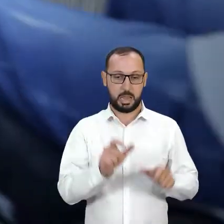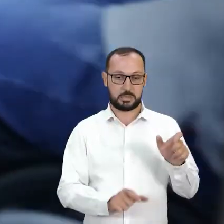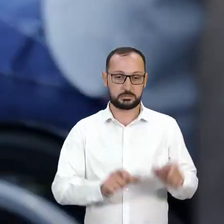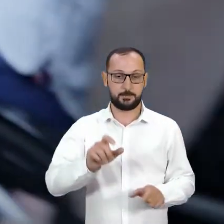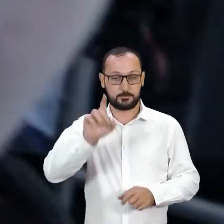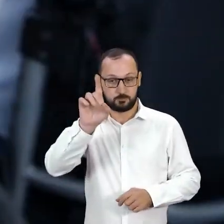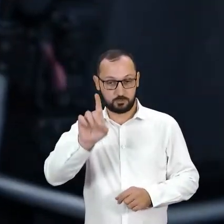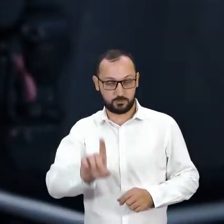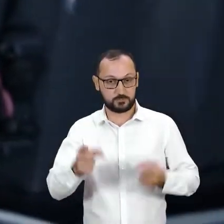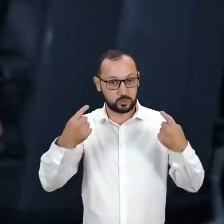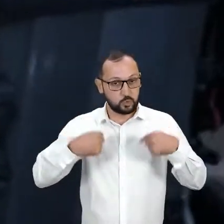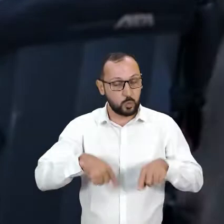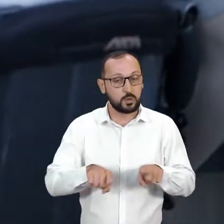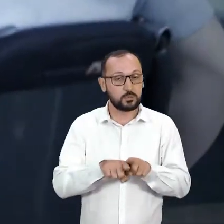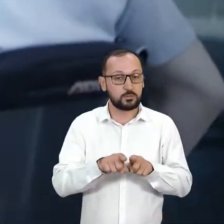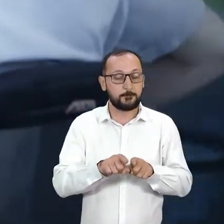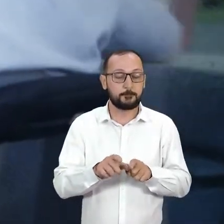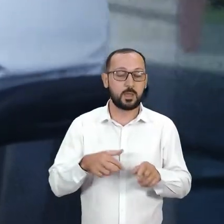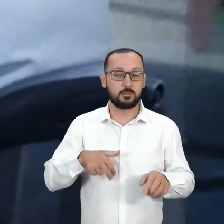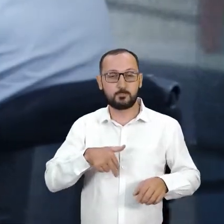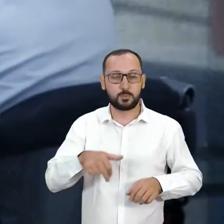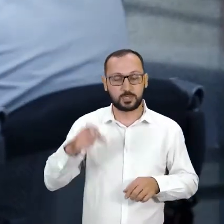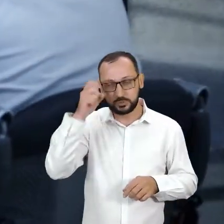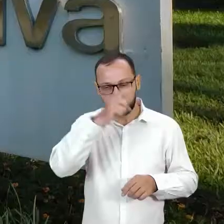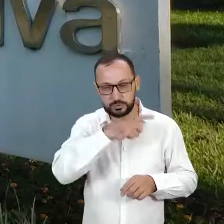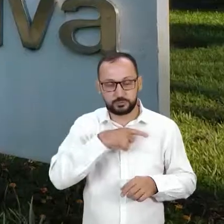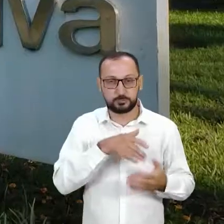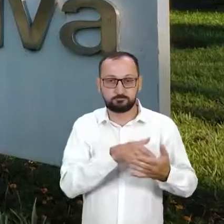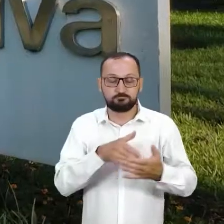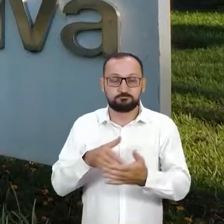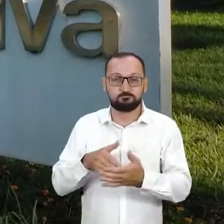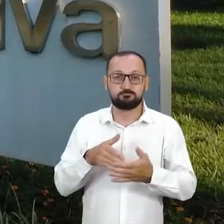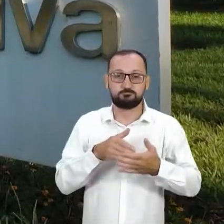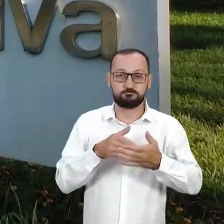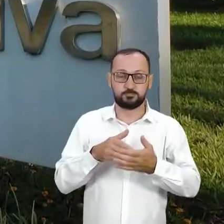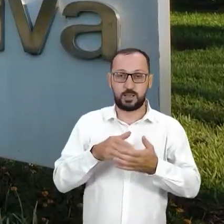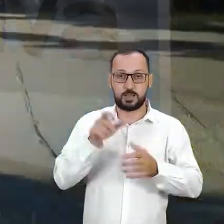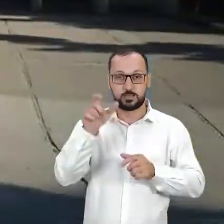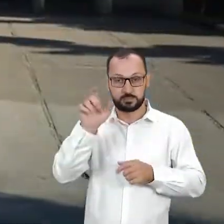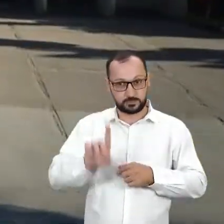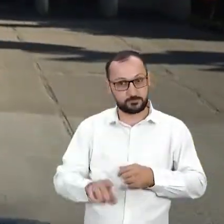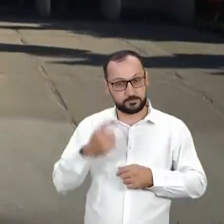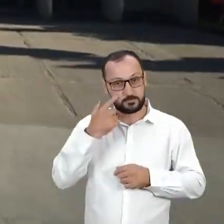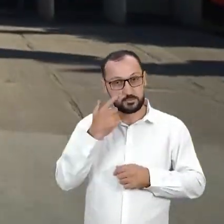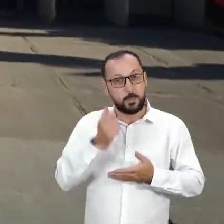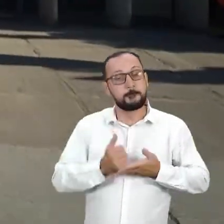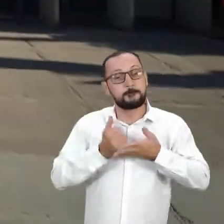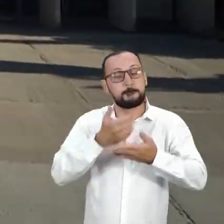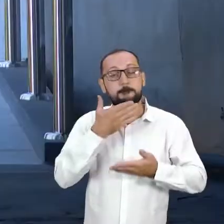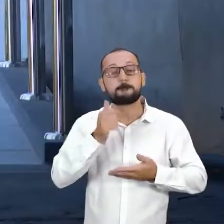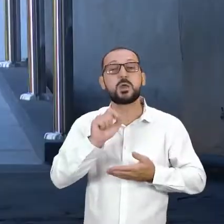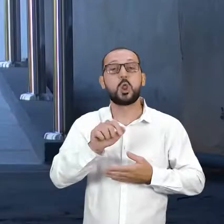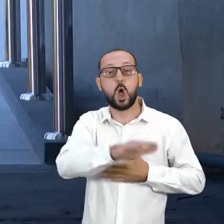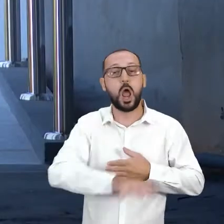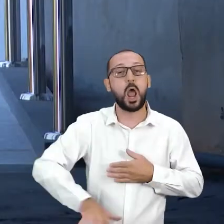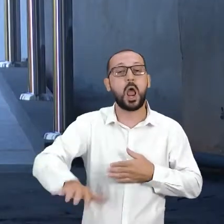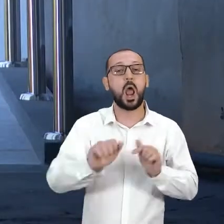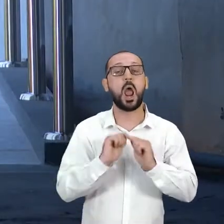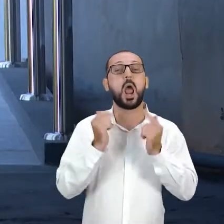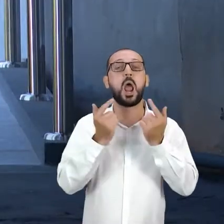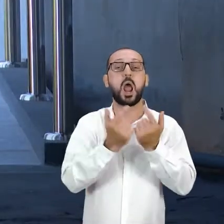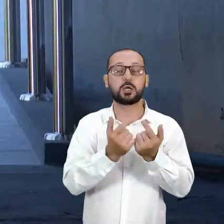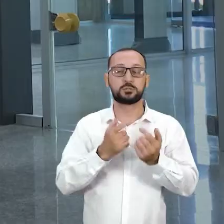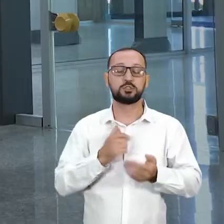Pensando em quem tem deficiência física e mobilidade reduzida, a Assembleia Legislativa de Mato Grosso do Sul melhorou suas dependências